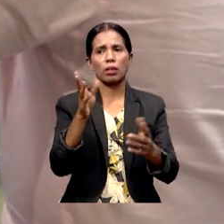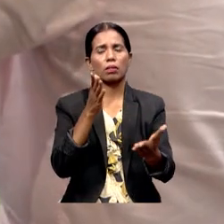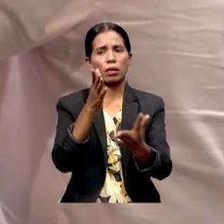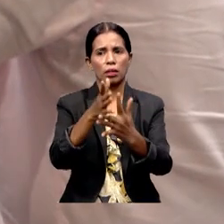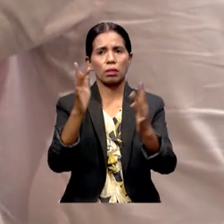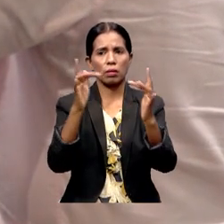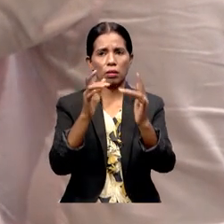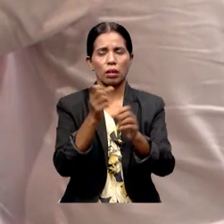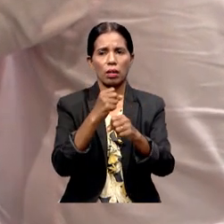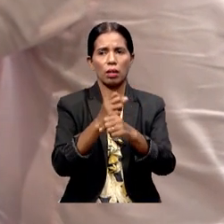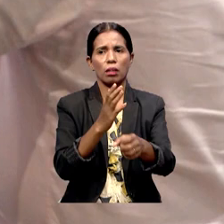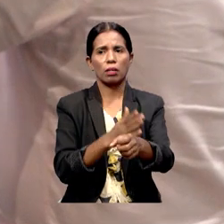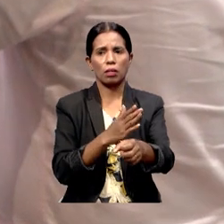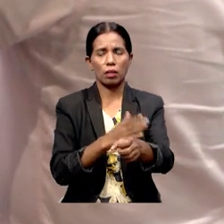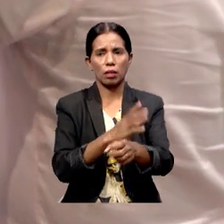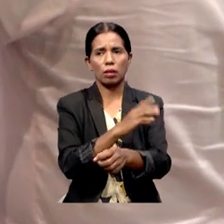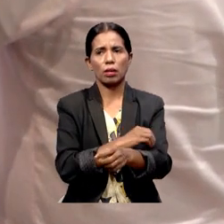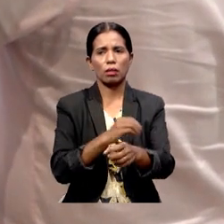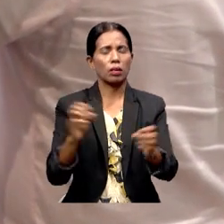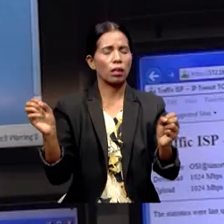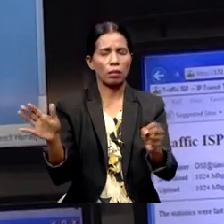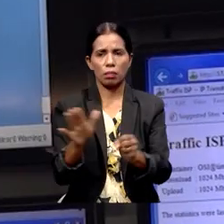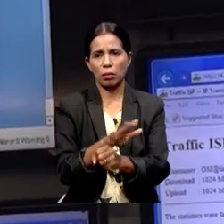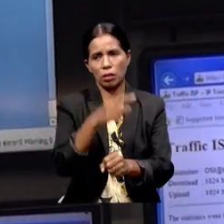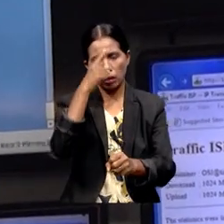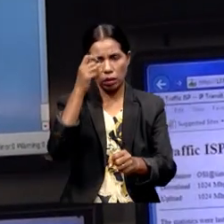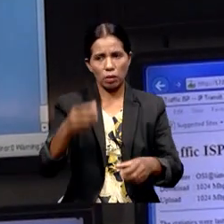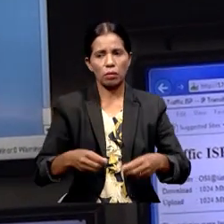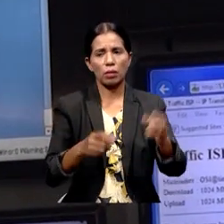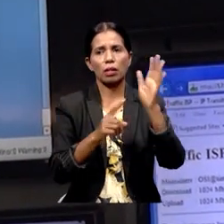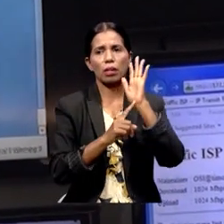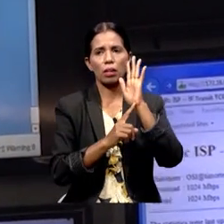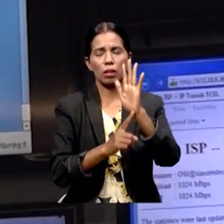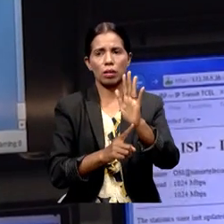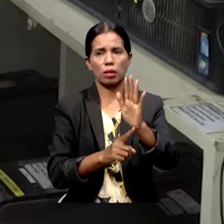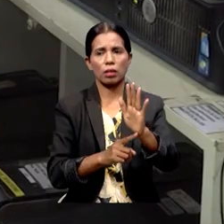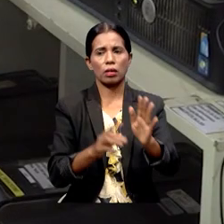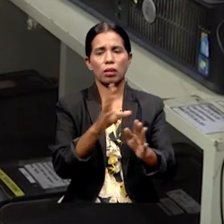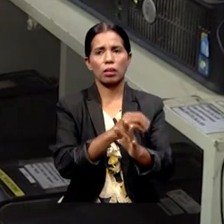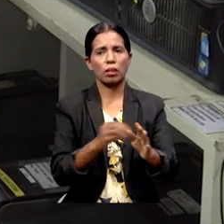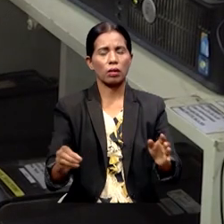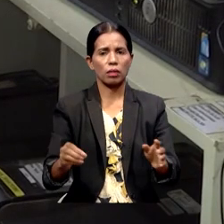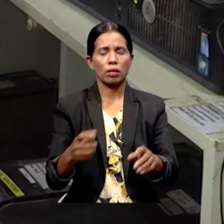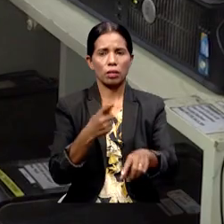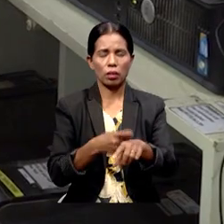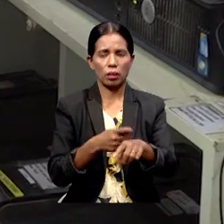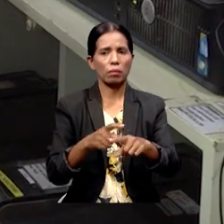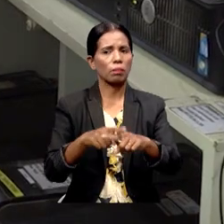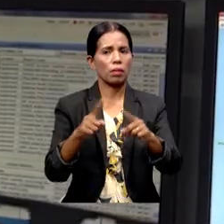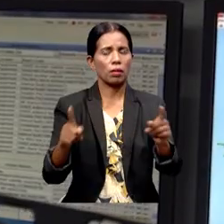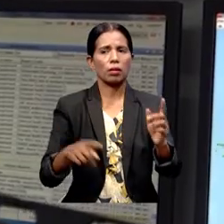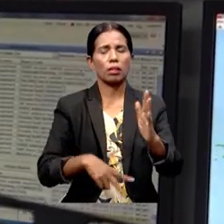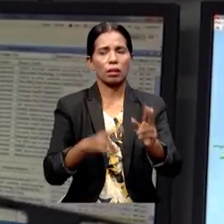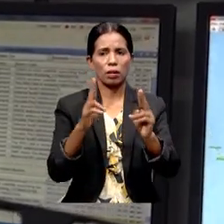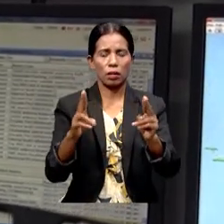internet, halo promoção ba pacote la completo, tamba fosai de folin capacitas no duração, mai be ne